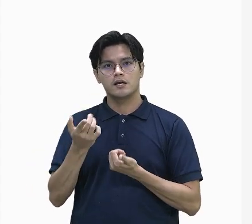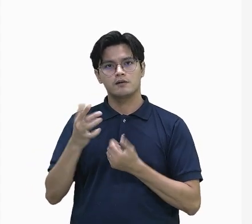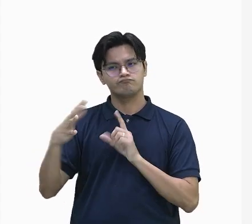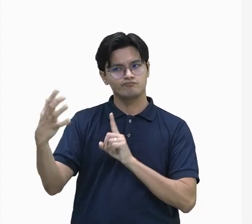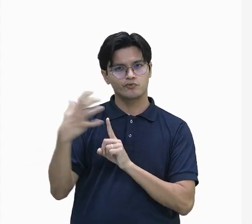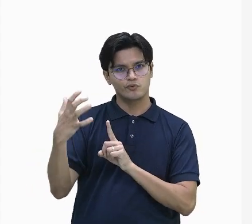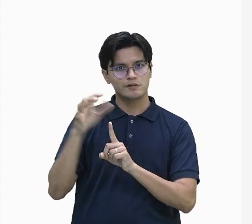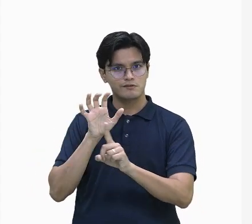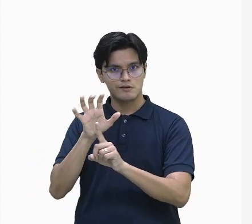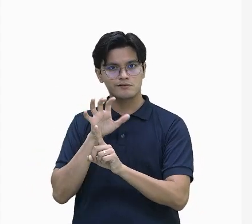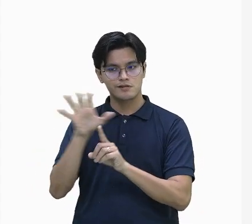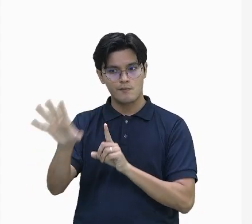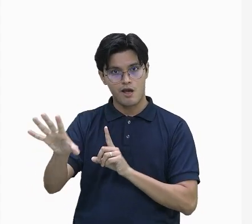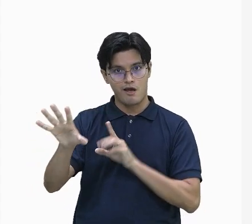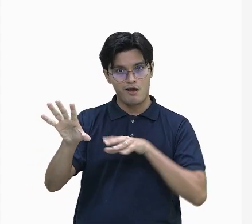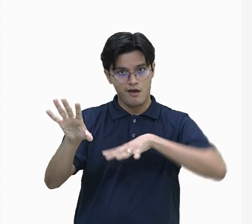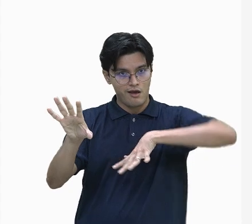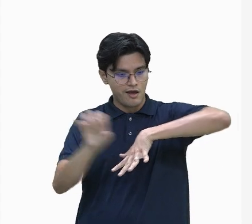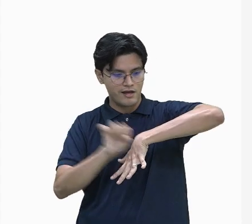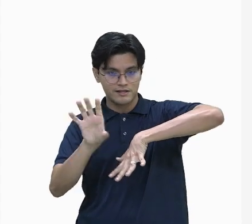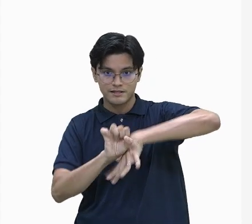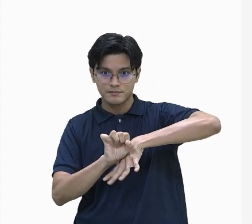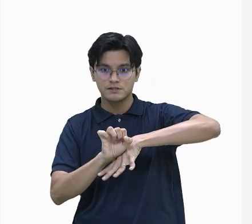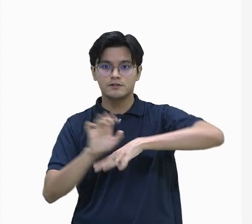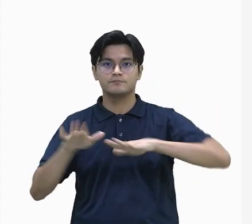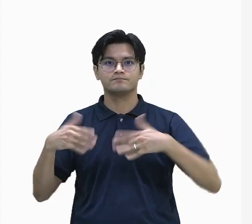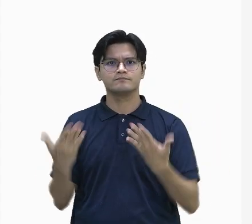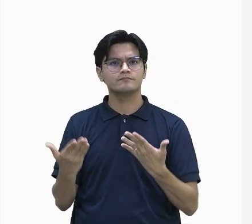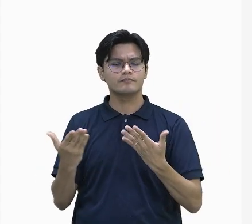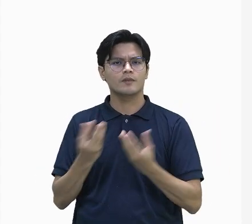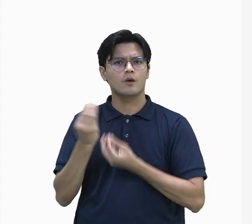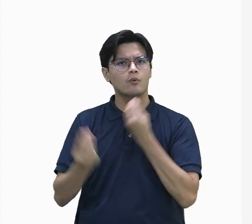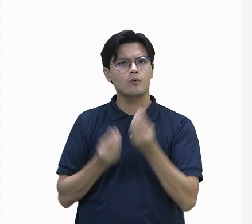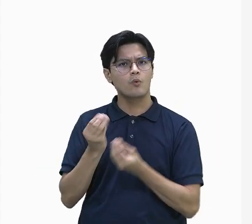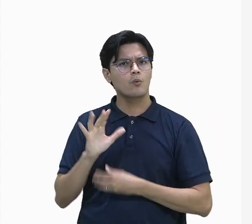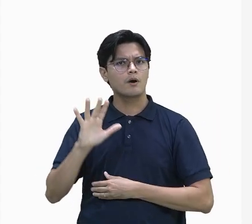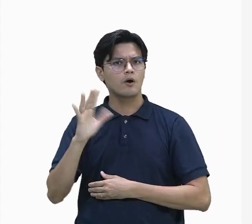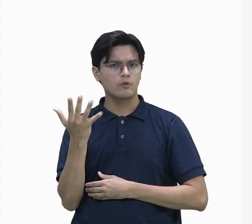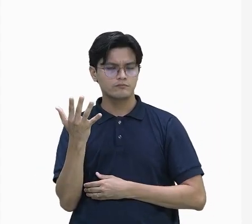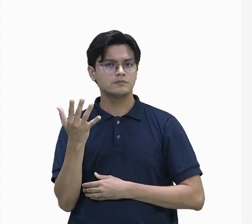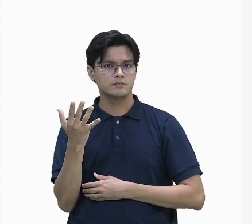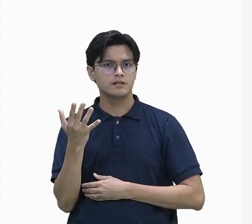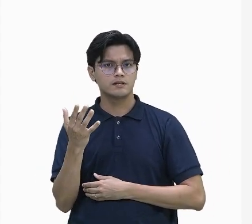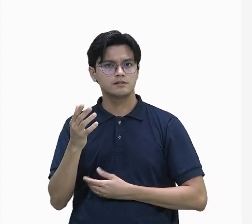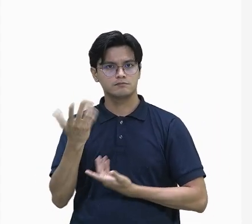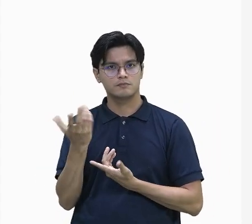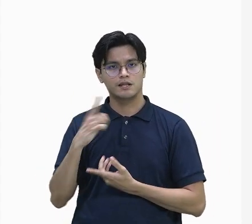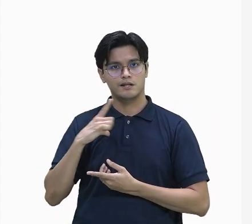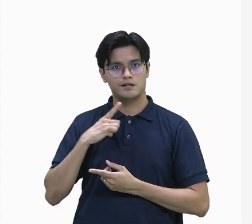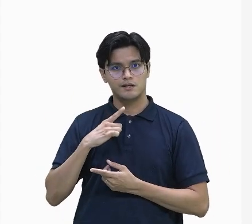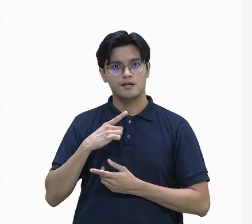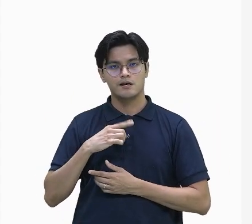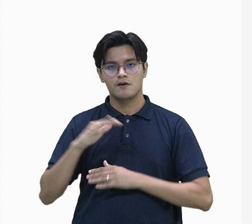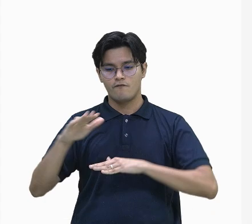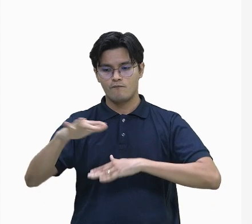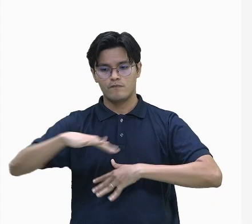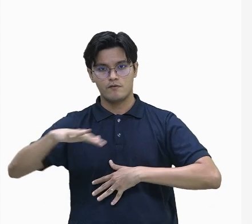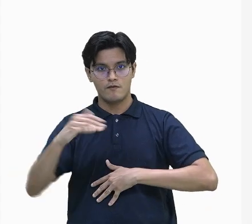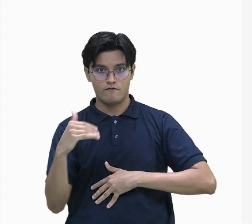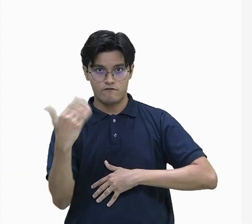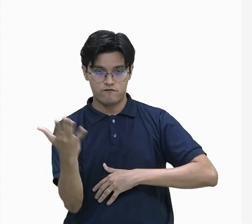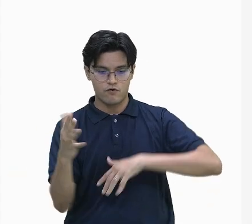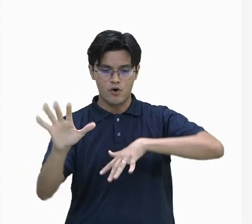no tecido nervoso. Então, essa recepção de estímulos, que acontece por meio dessa comunicação,